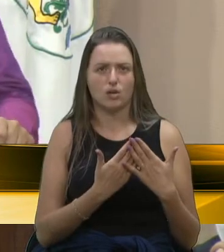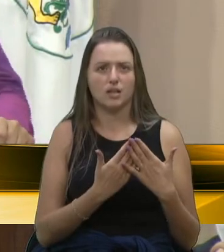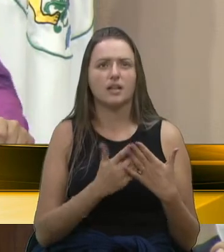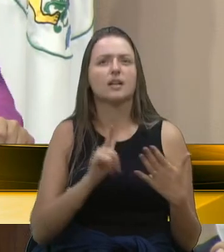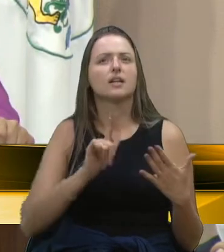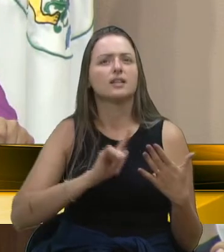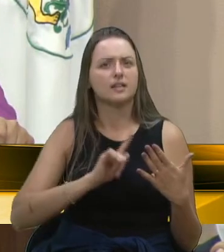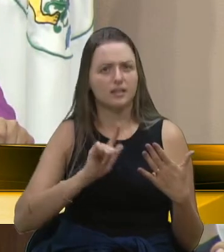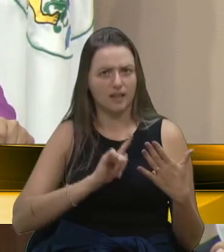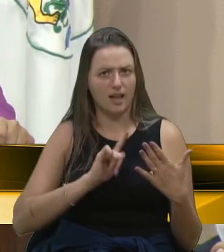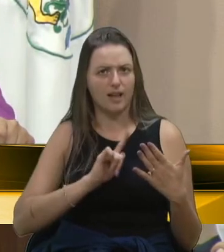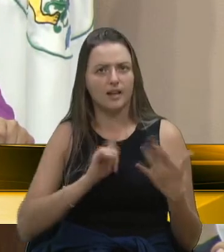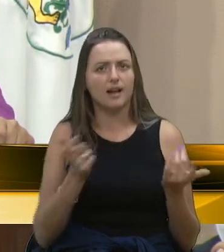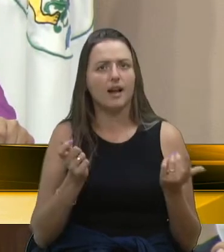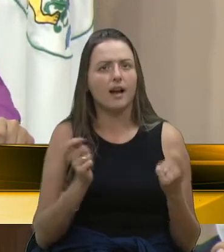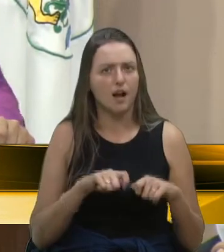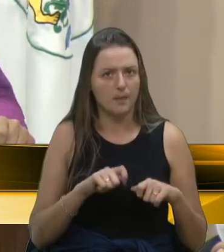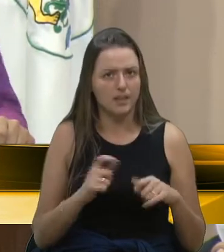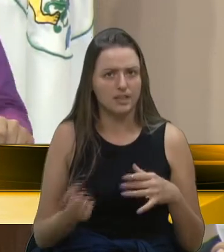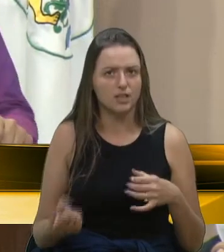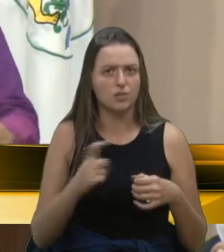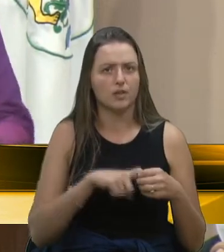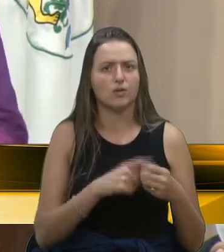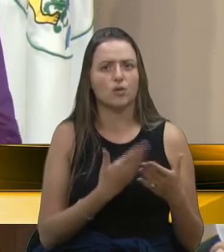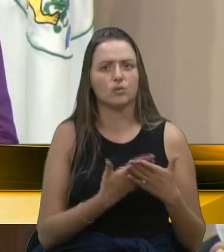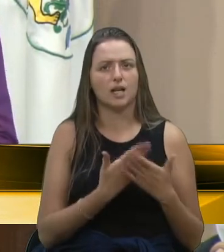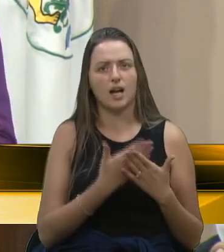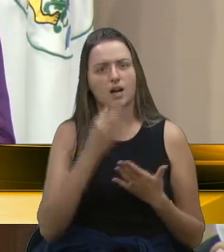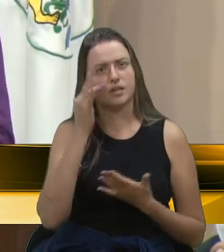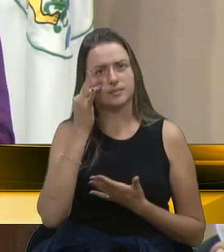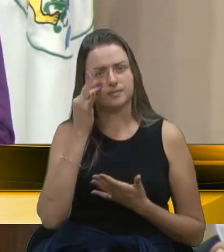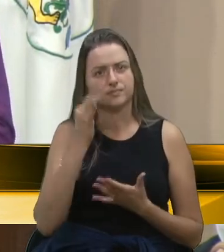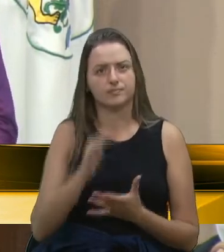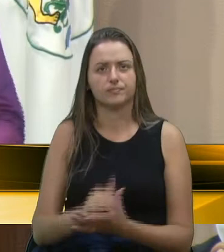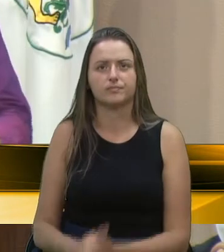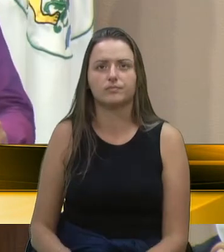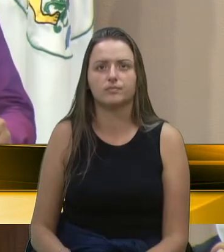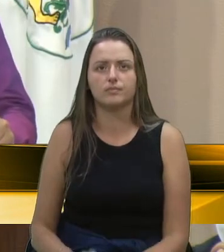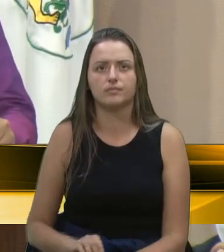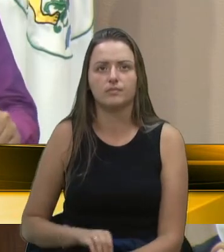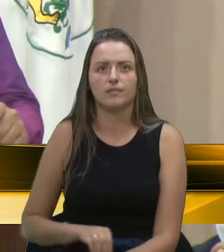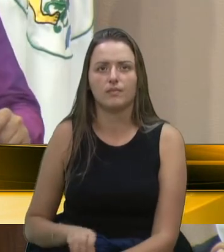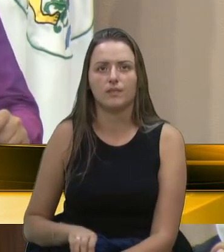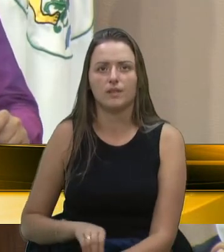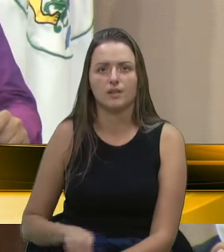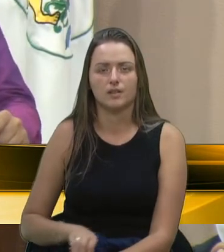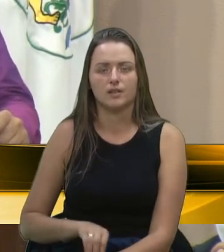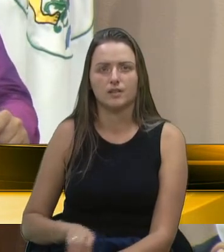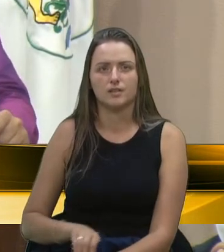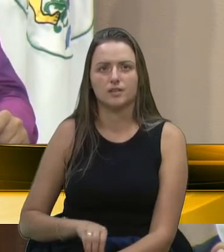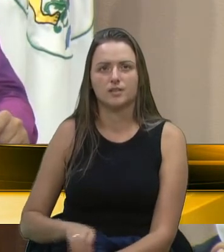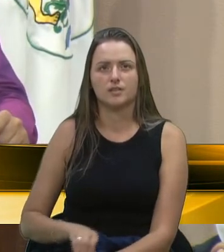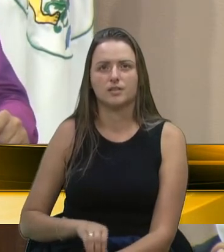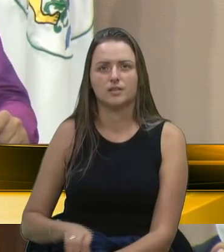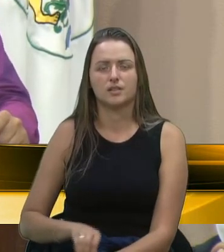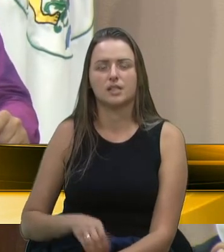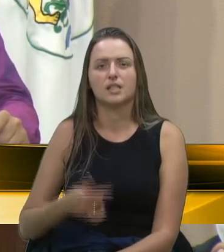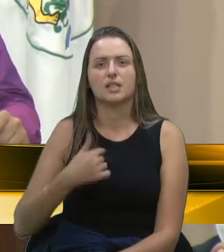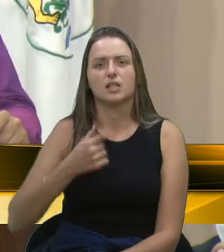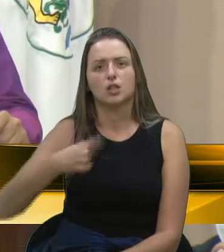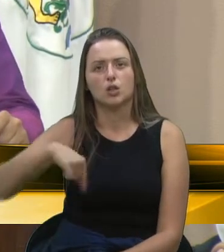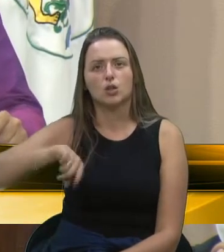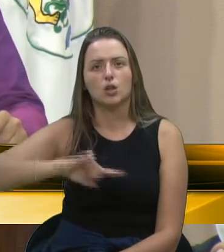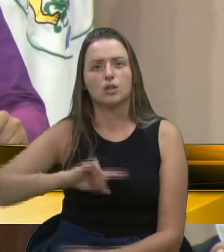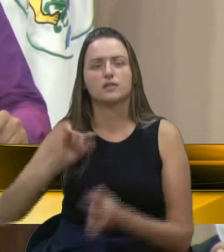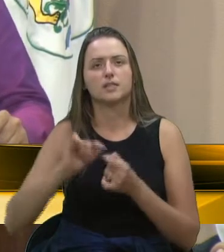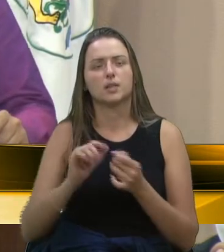dispõem de condições para o retorno das aulas presenciais? Eu fiz um pedido de informações, nós fizemos um pedido de